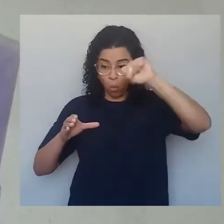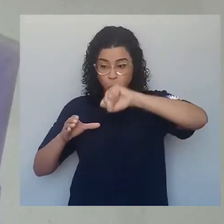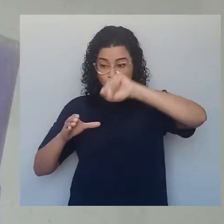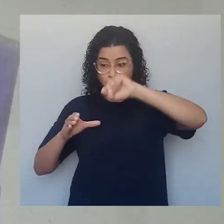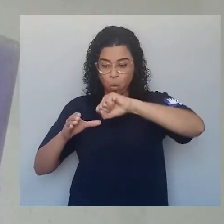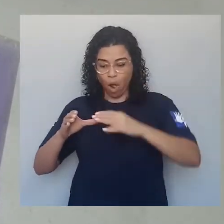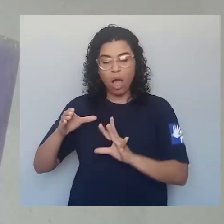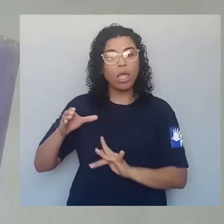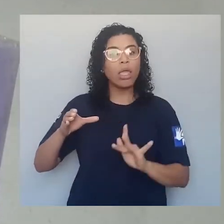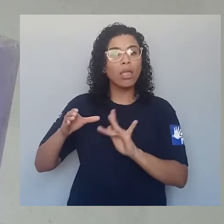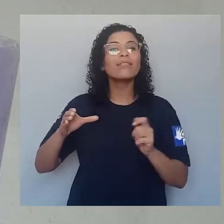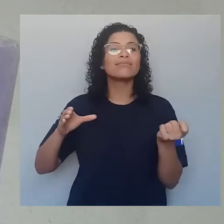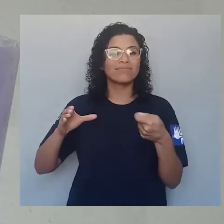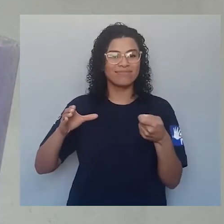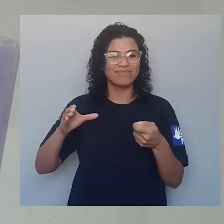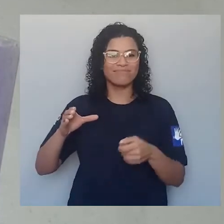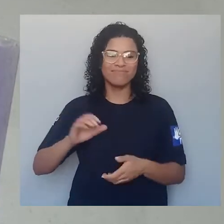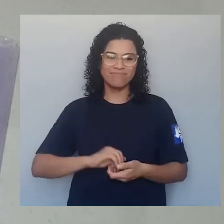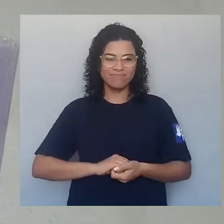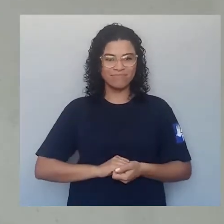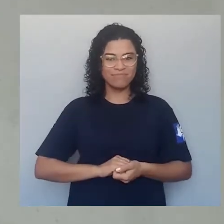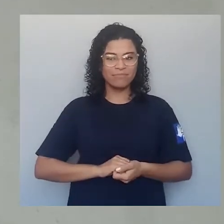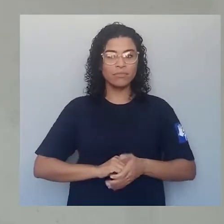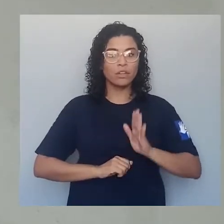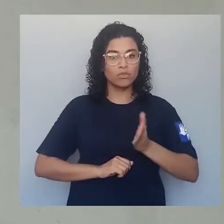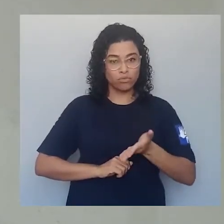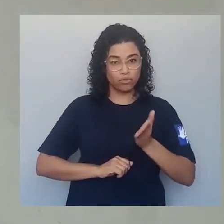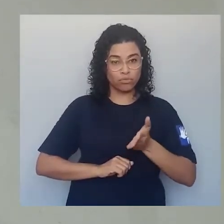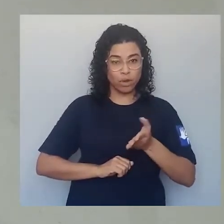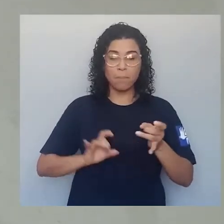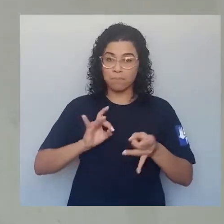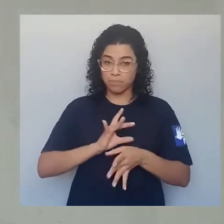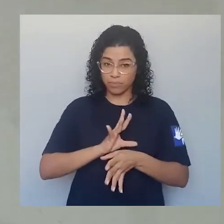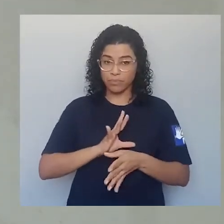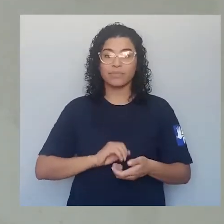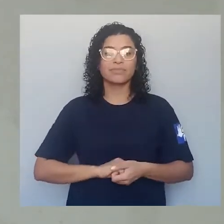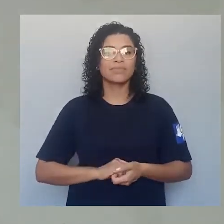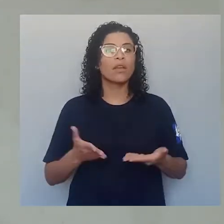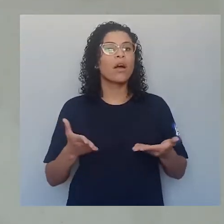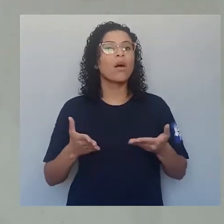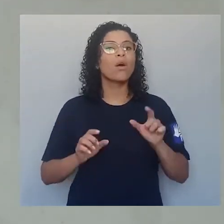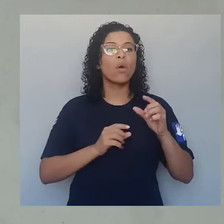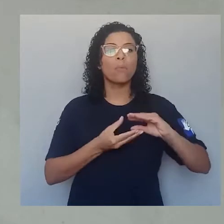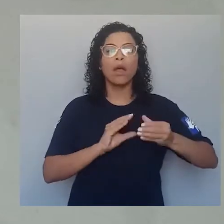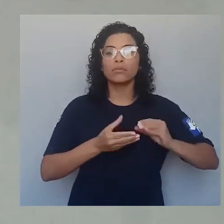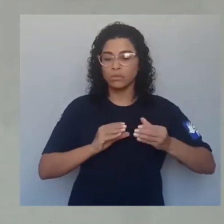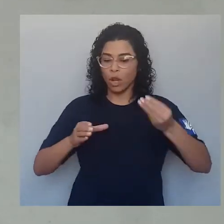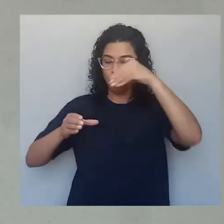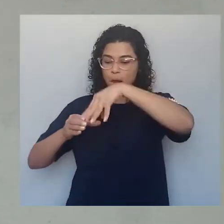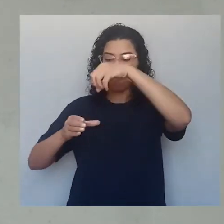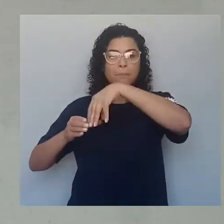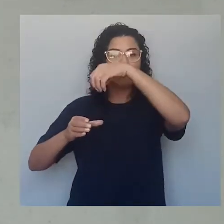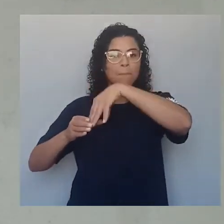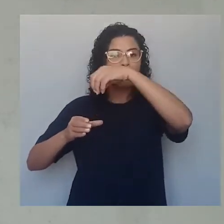é o que vai fazer deslizar as suas letrinhas. Já colocamos aqui o nosso detergente. Agora é só colocar as pecinhas que